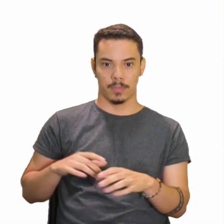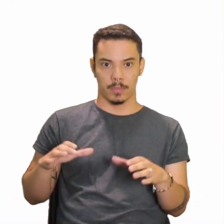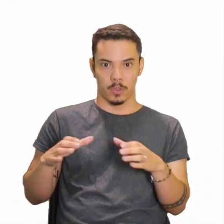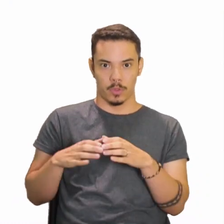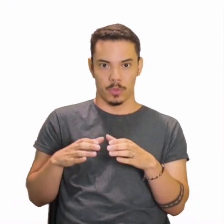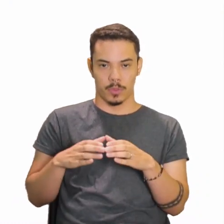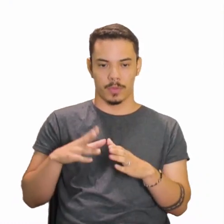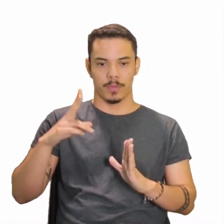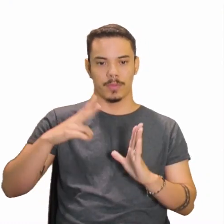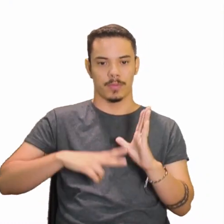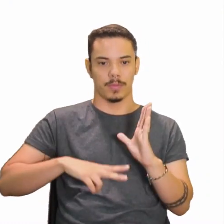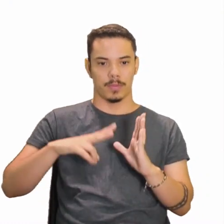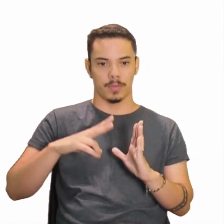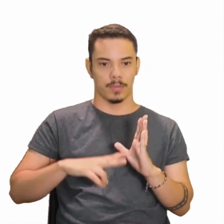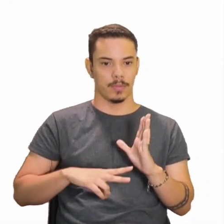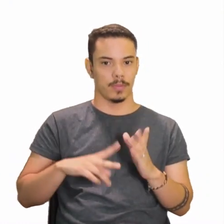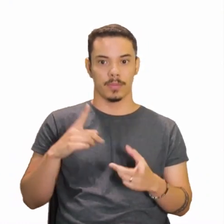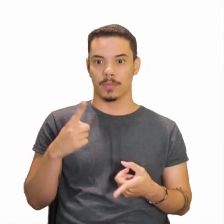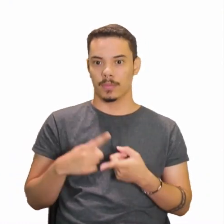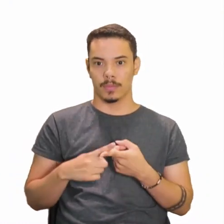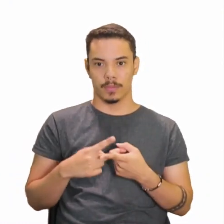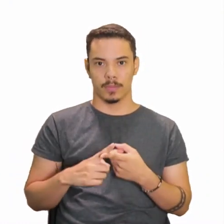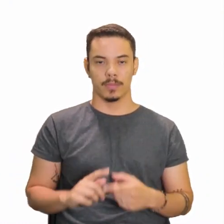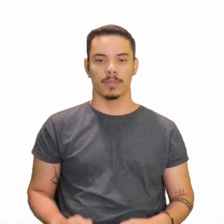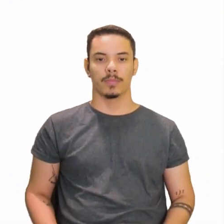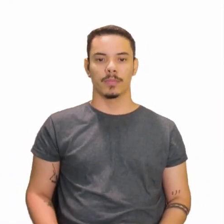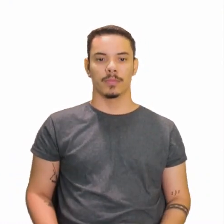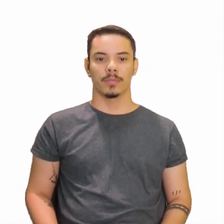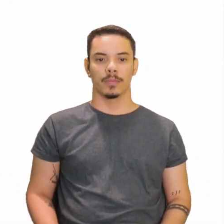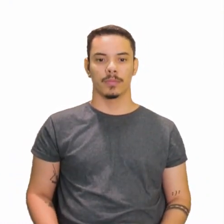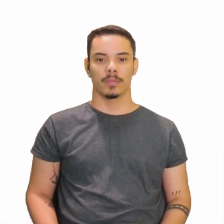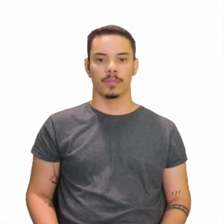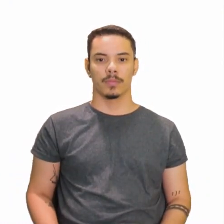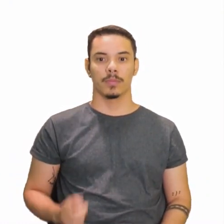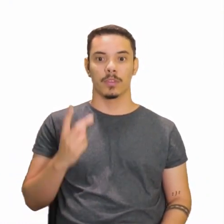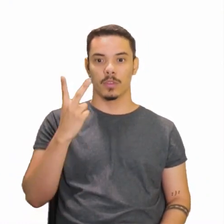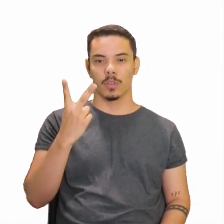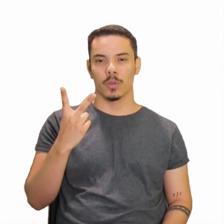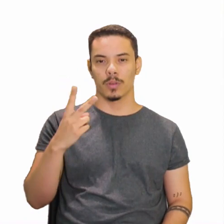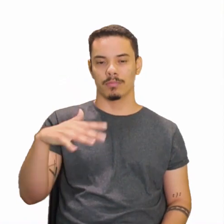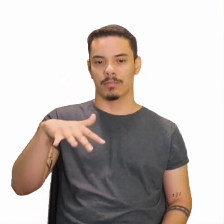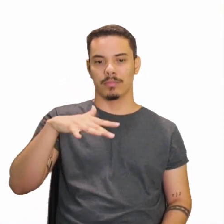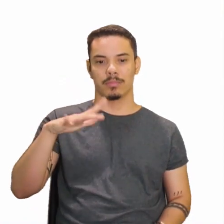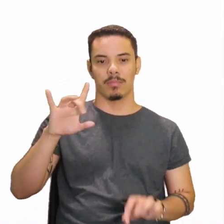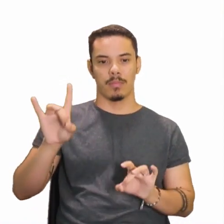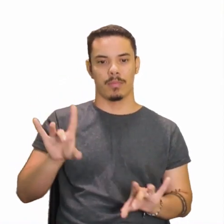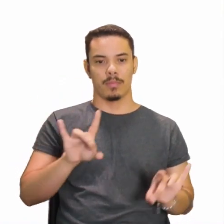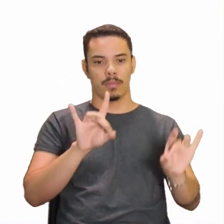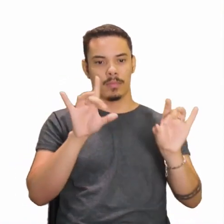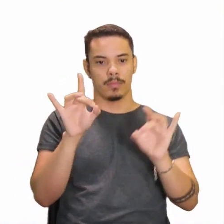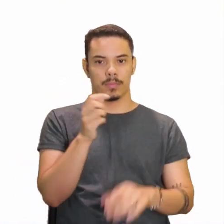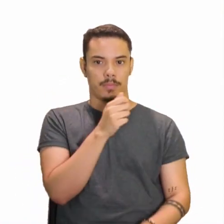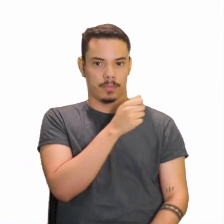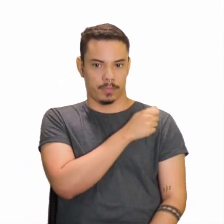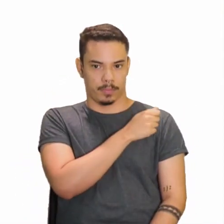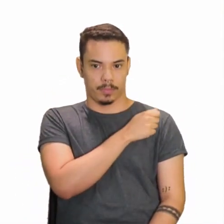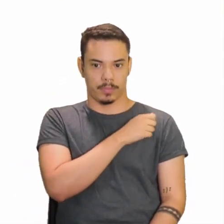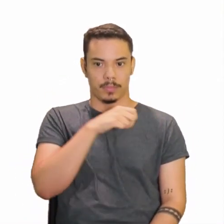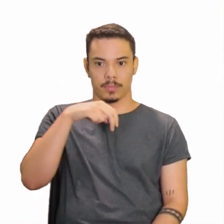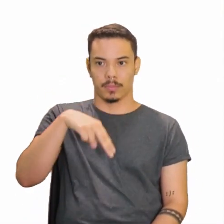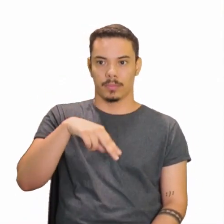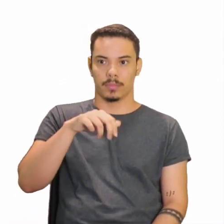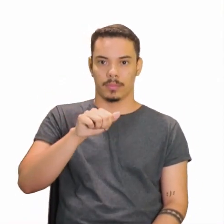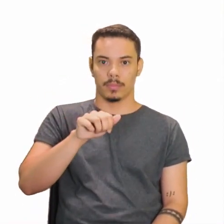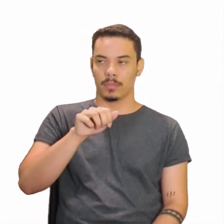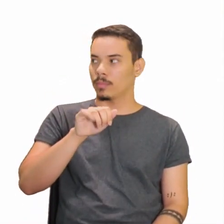de leitura. Por quê? Vejam só, 2 cantinhos especiais da nossa aluna Nayara, né, do primeiro